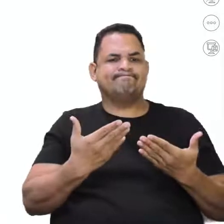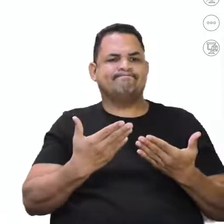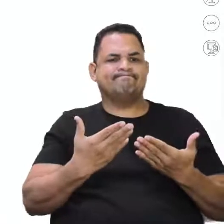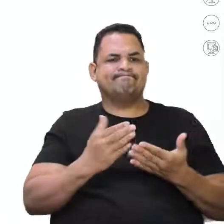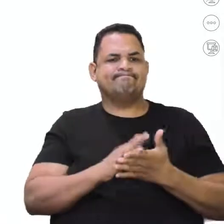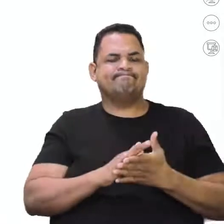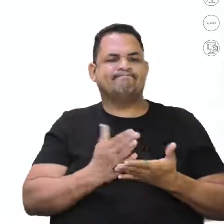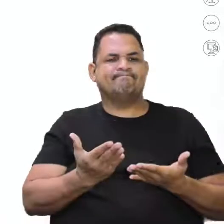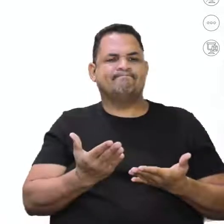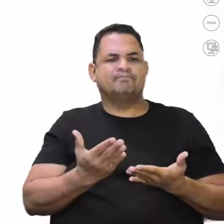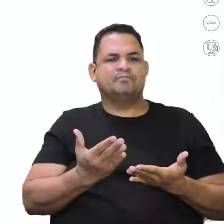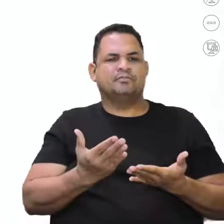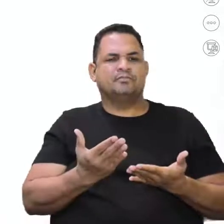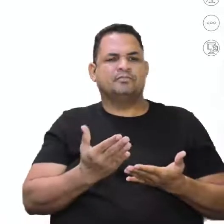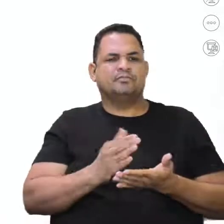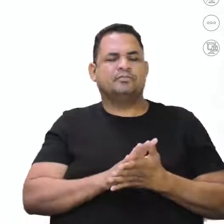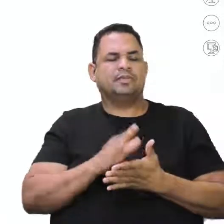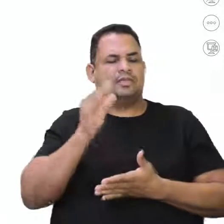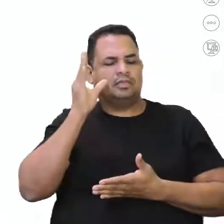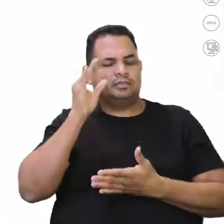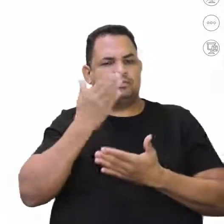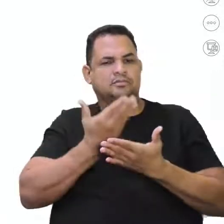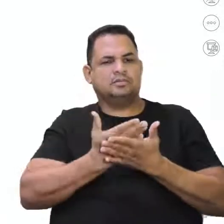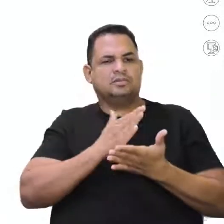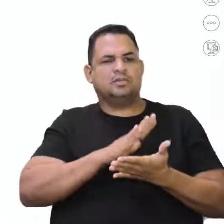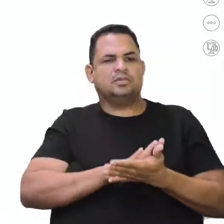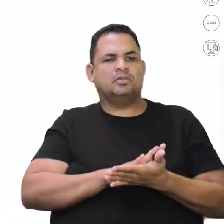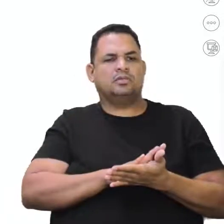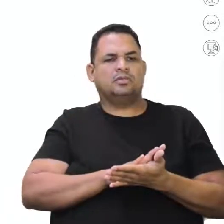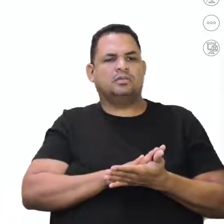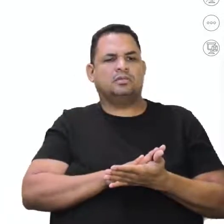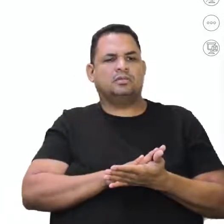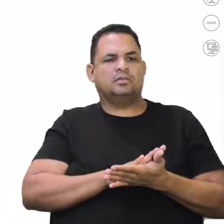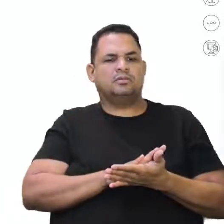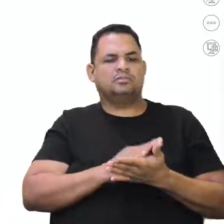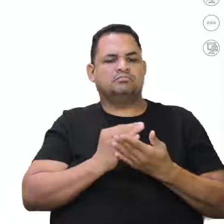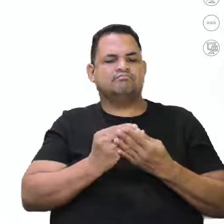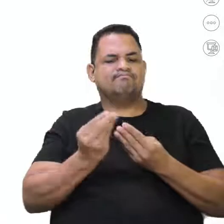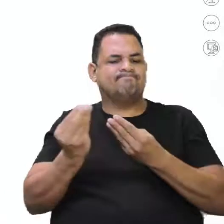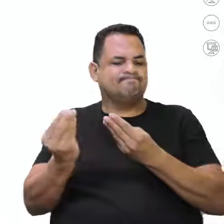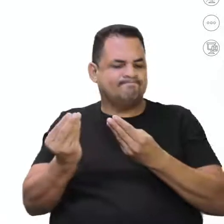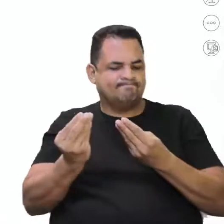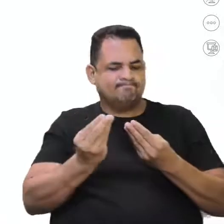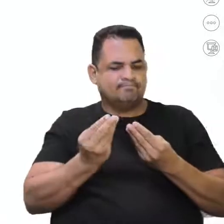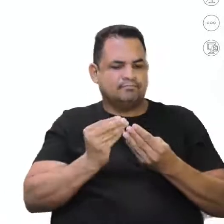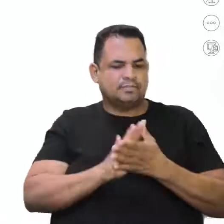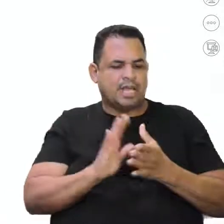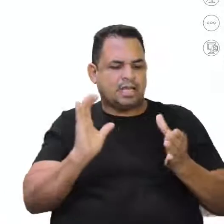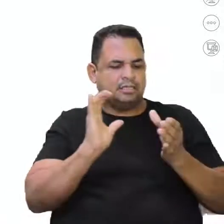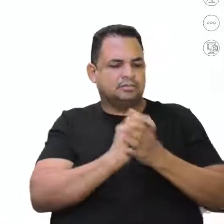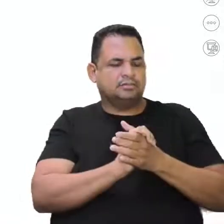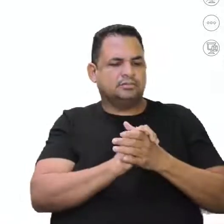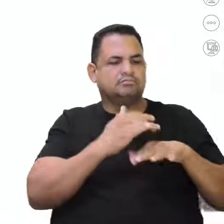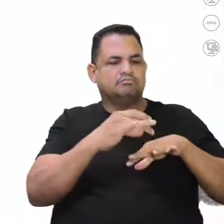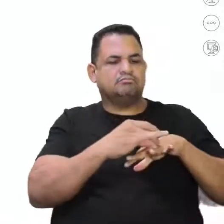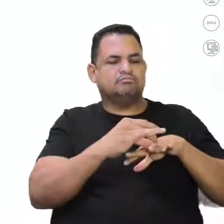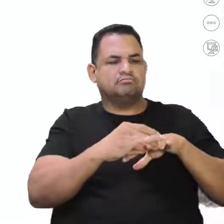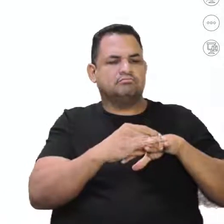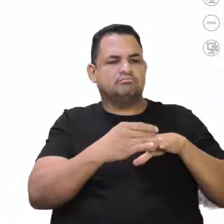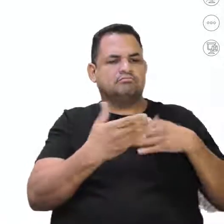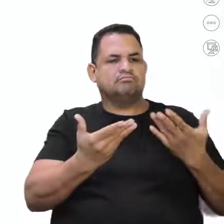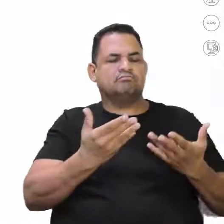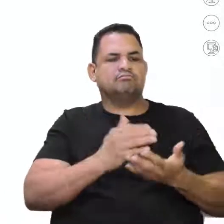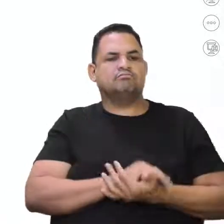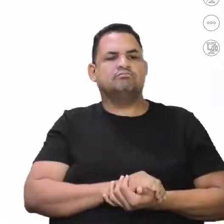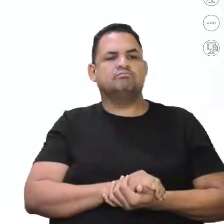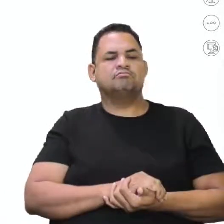mas nesse caso aqui seria interessante você traduzir para pedir em casamento o parceiro da